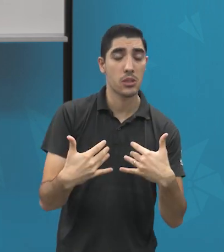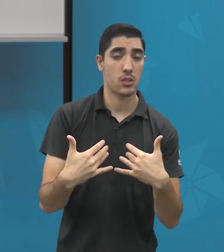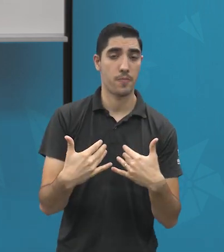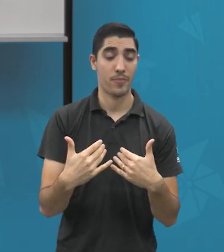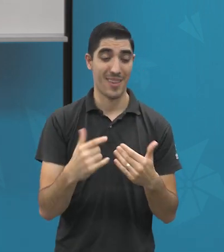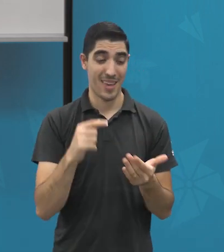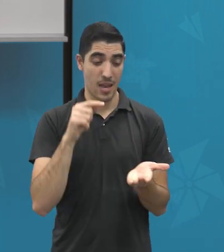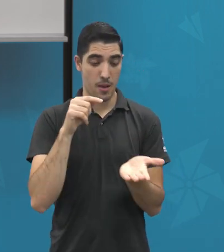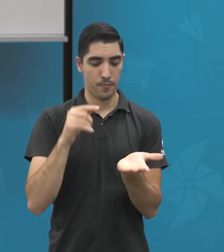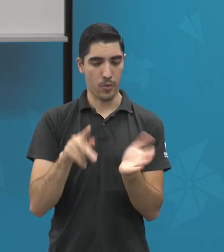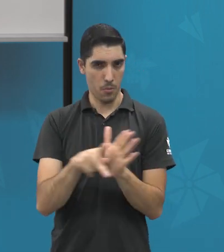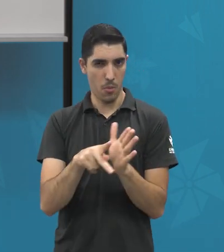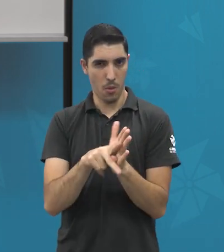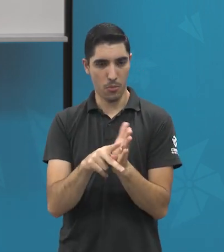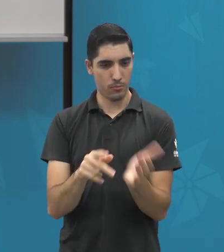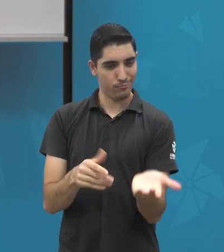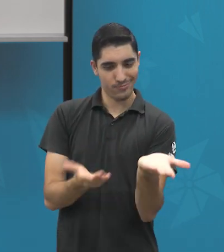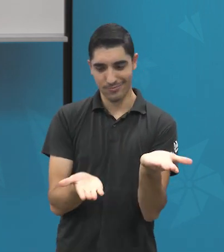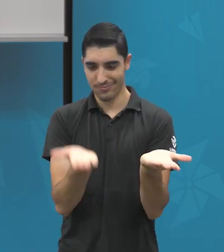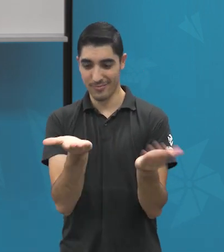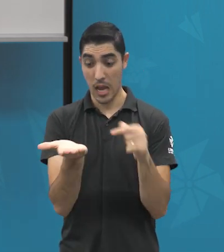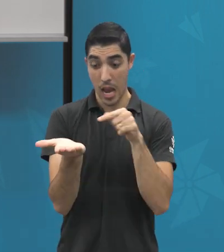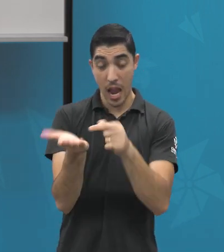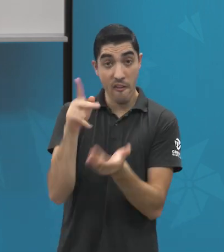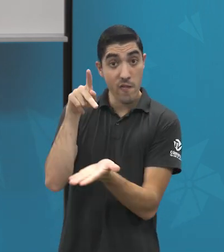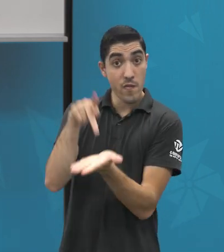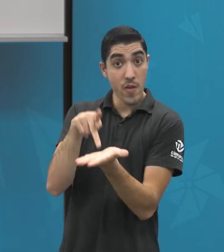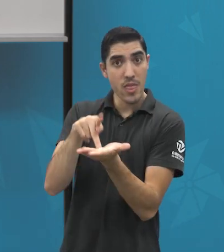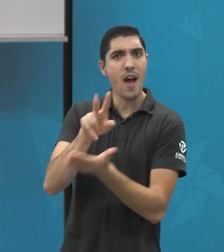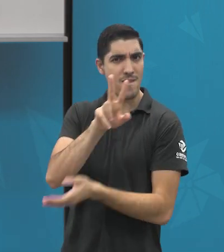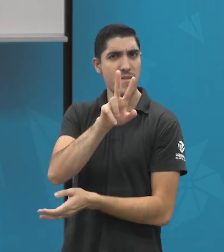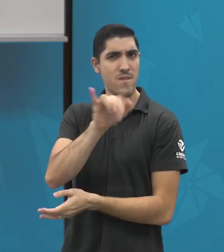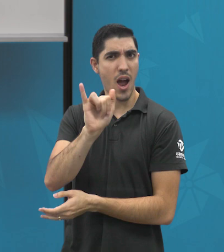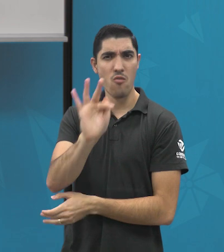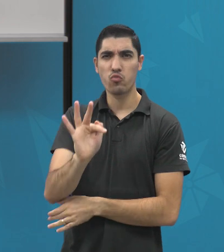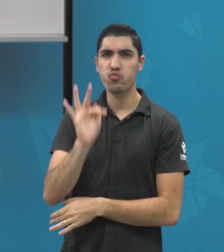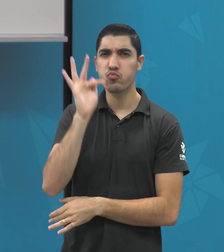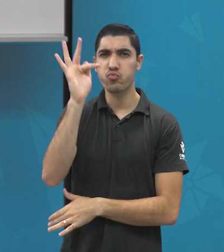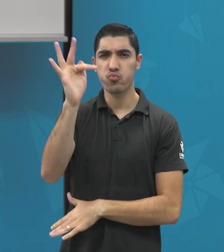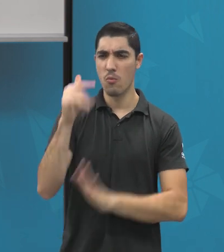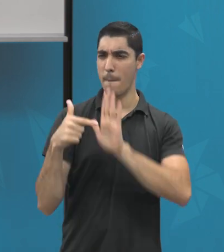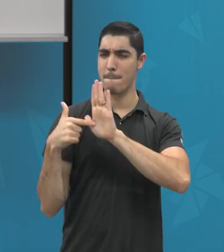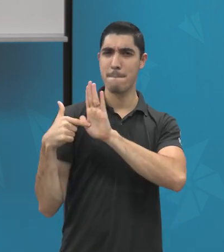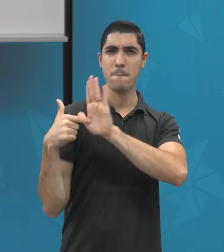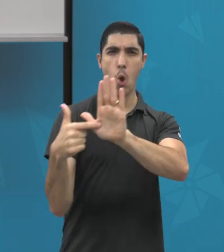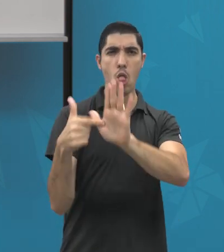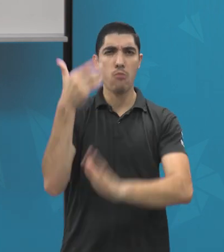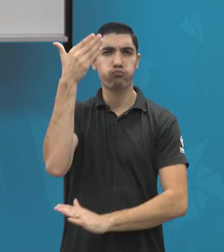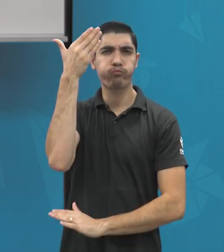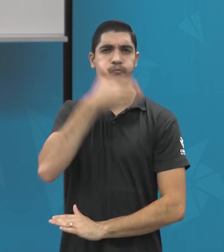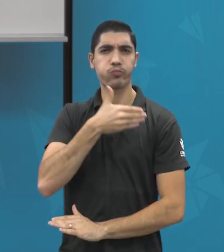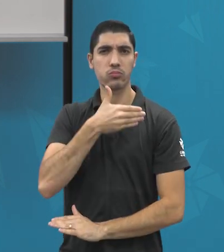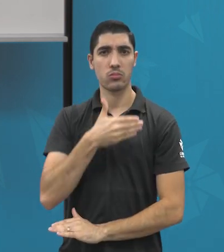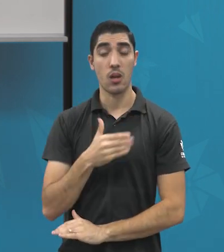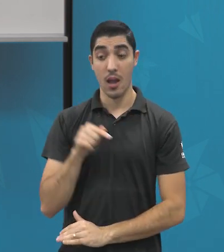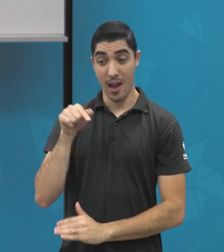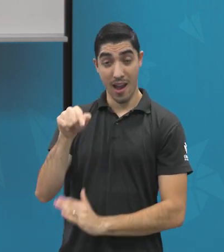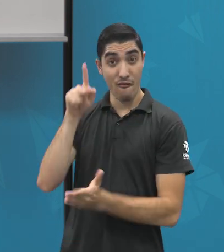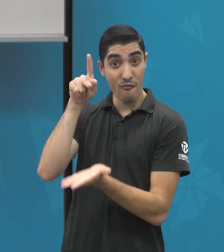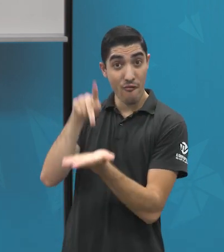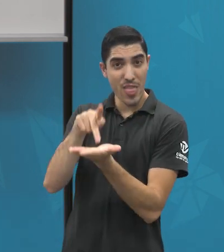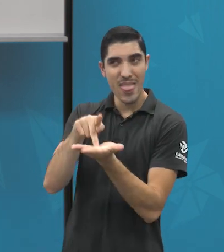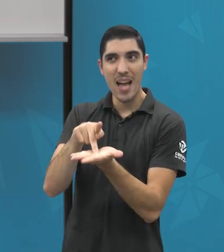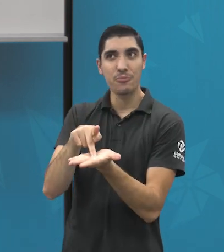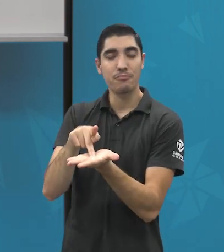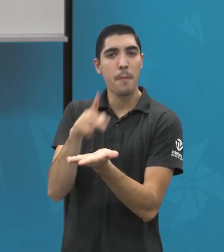vai prevalecer e ela vai se mostrar para as pessoas. Como se a verdade fosse capaz de exercer